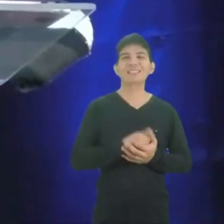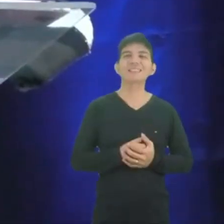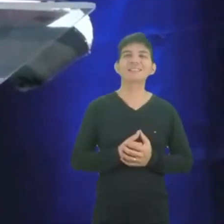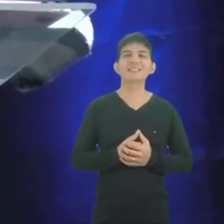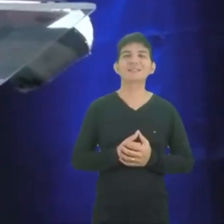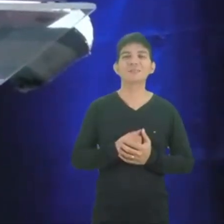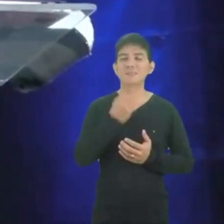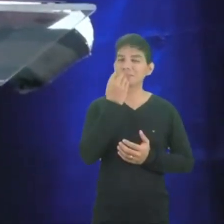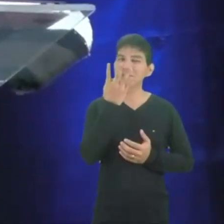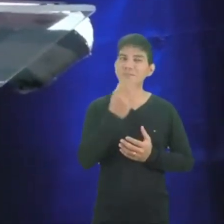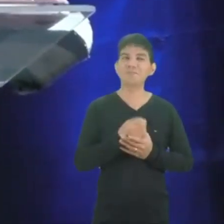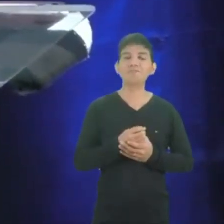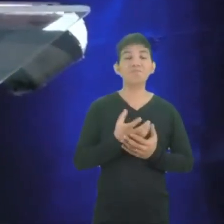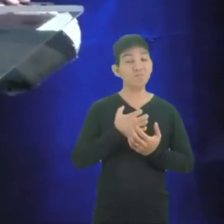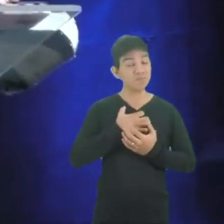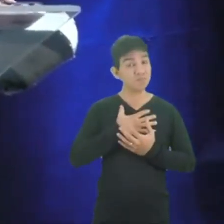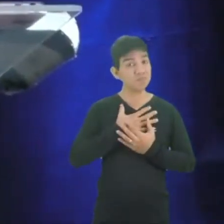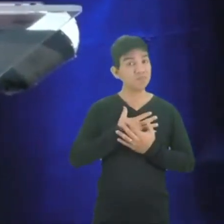Bom,